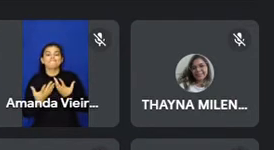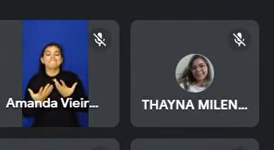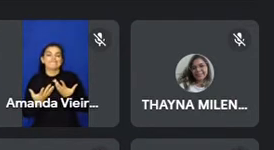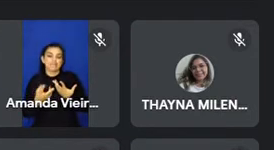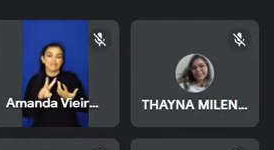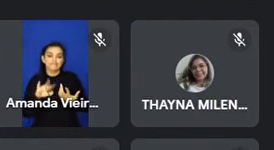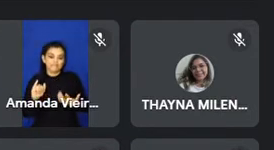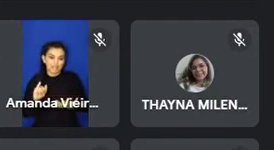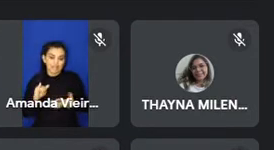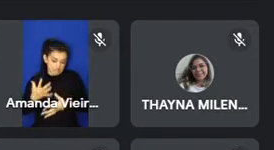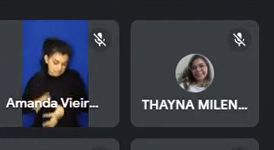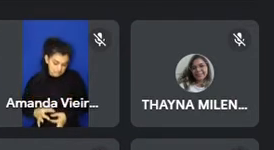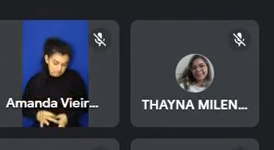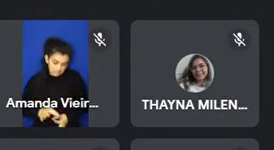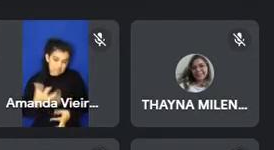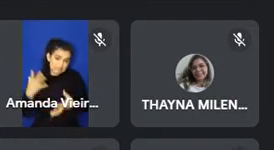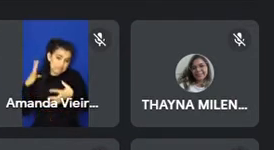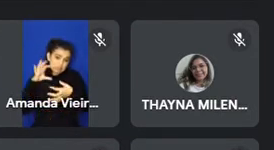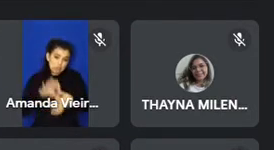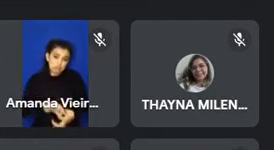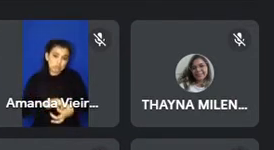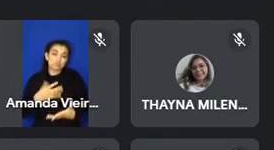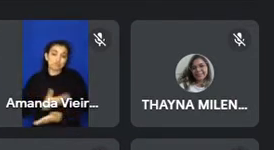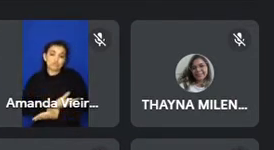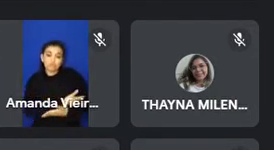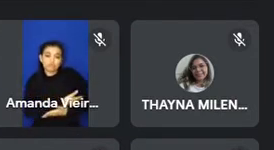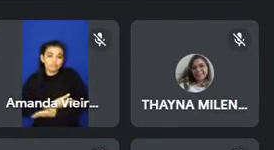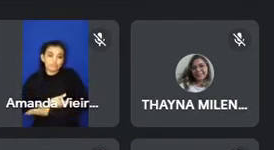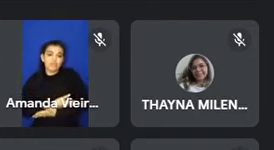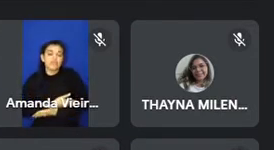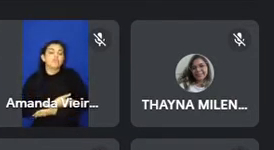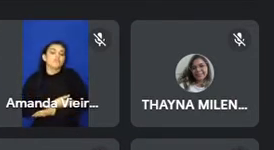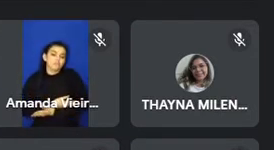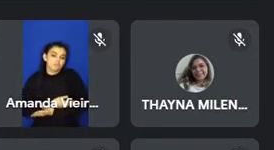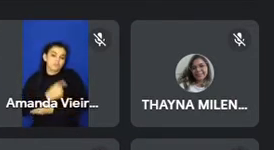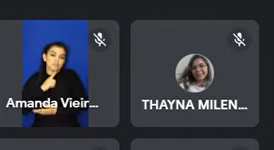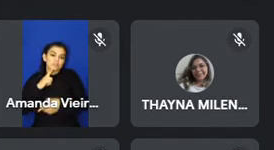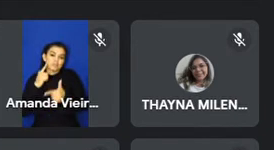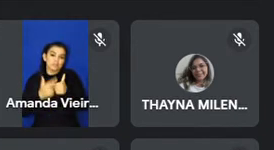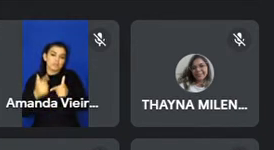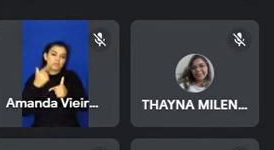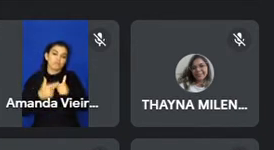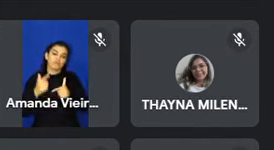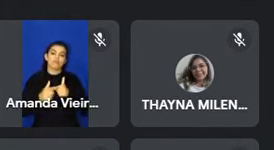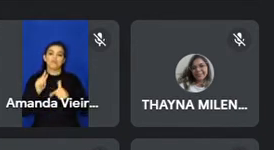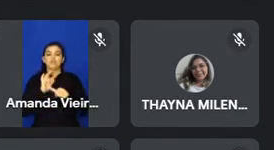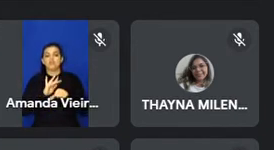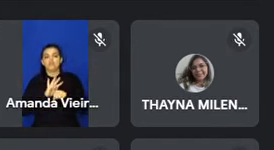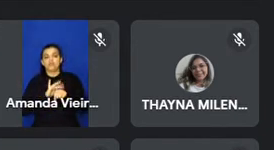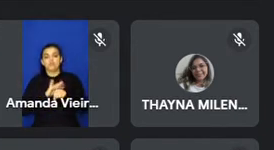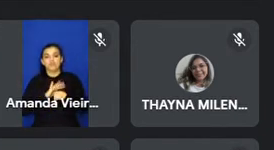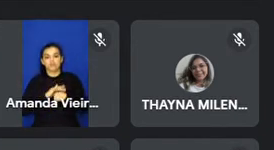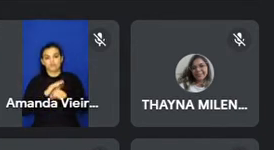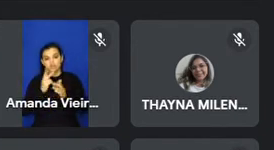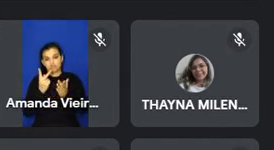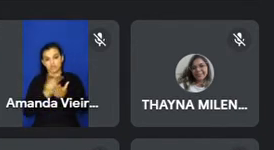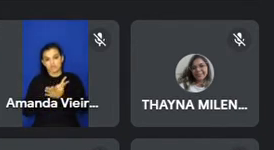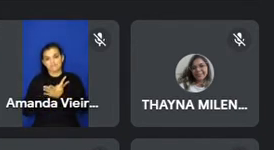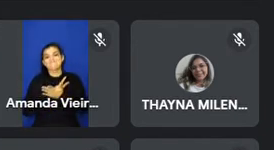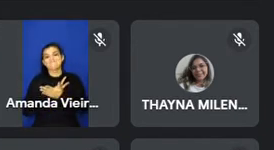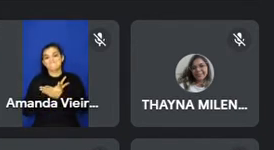atacar o feto, causando aí os problemas, né? Causando essa doença que é justamente devido à imunização passiva